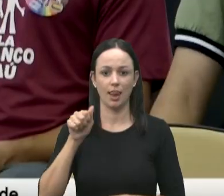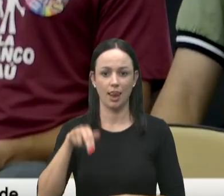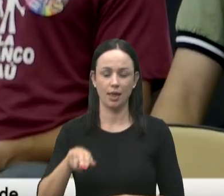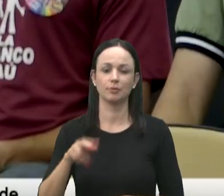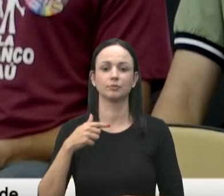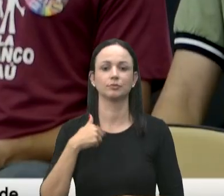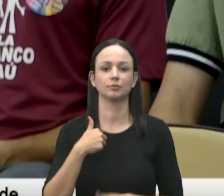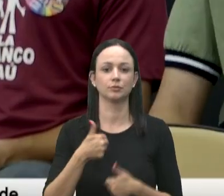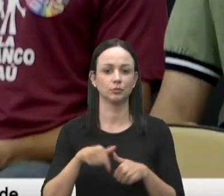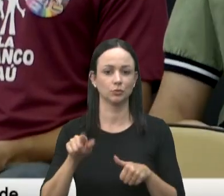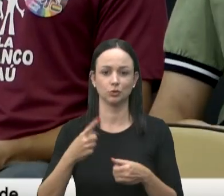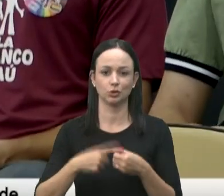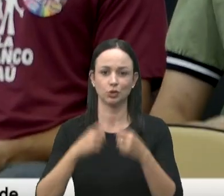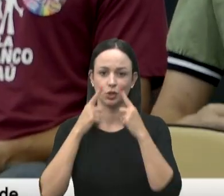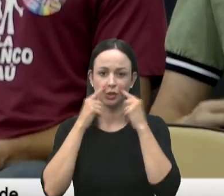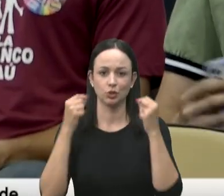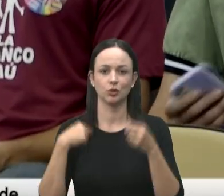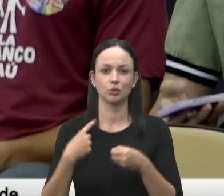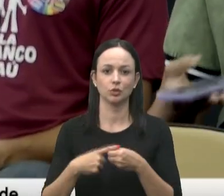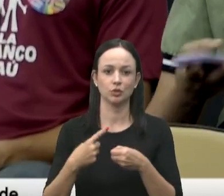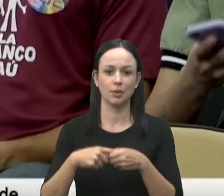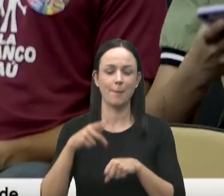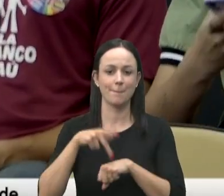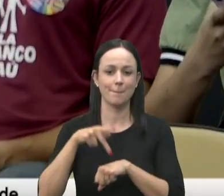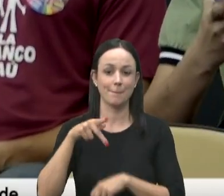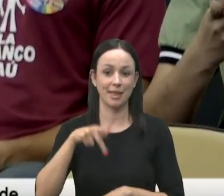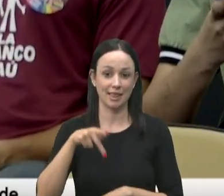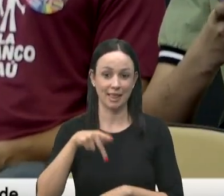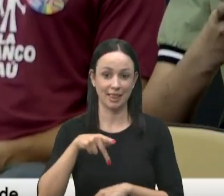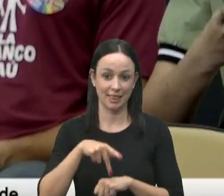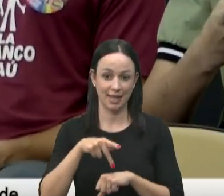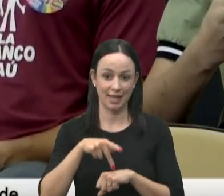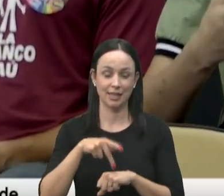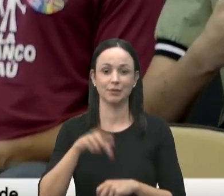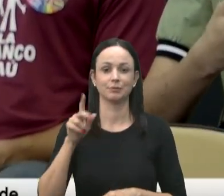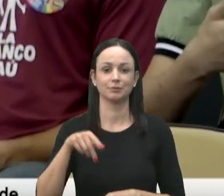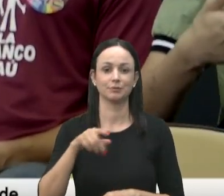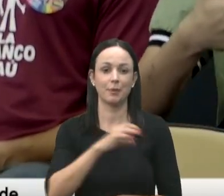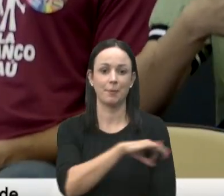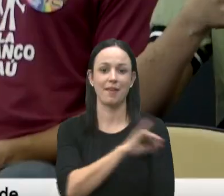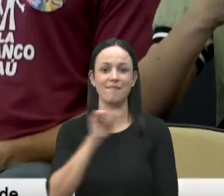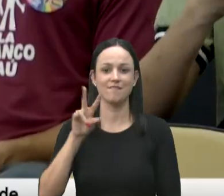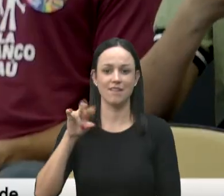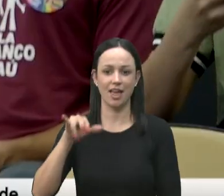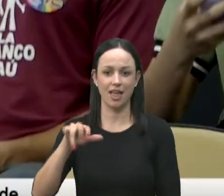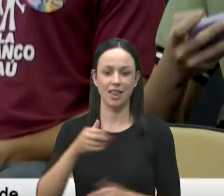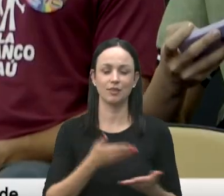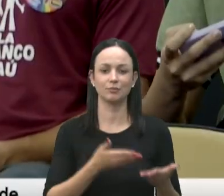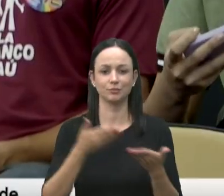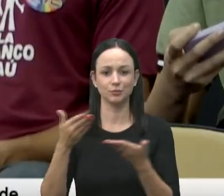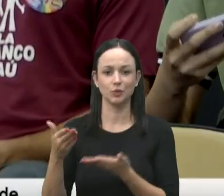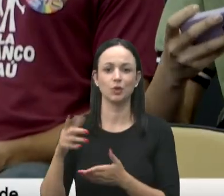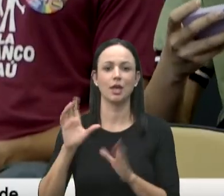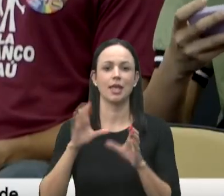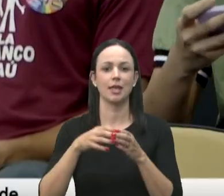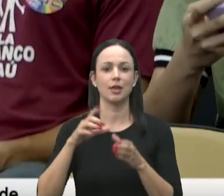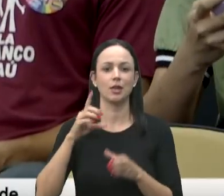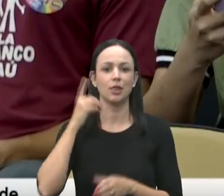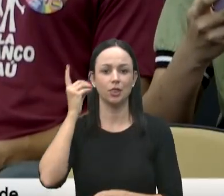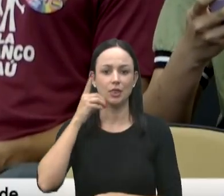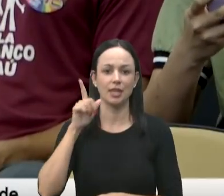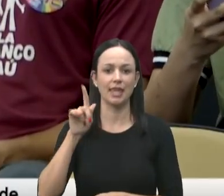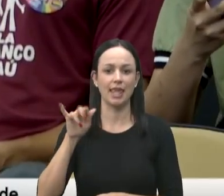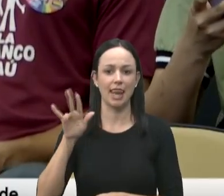verdade, eu não sou aqui de Jaú. Eu sou de Pederneiras. A prefeita Ivana recebeu o convite da equipe do deputado Guilherme, do